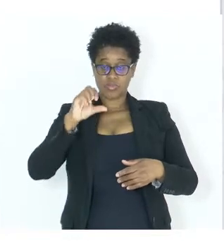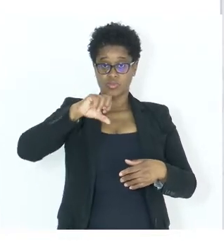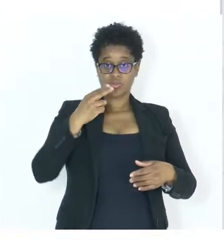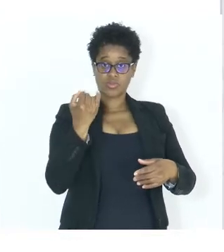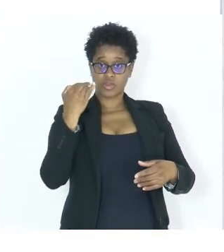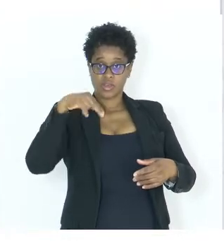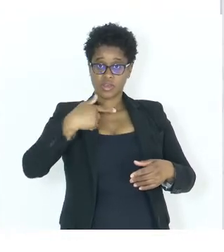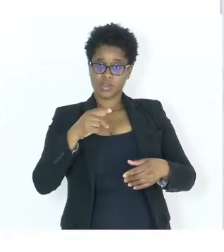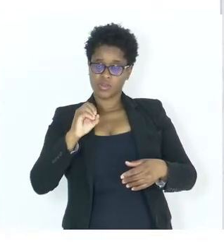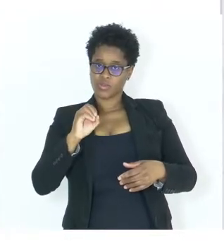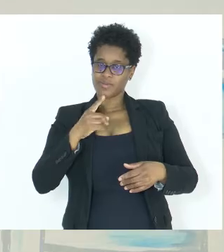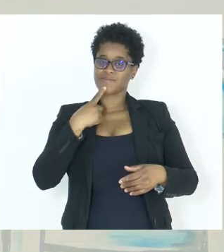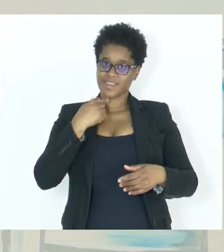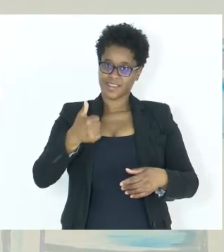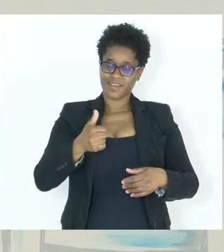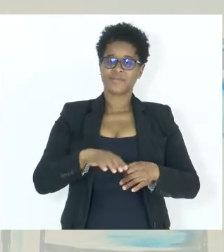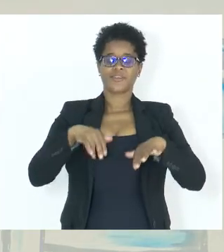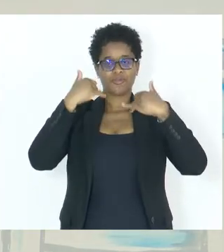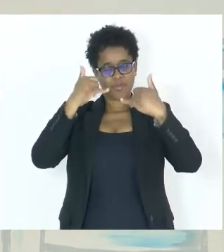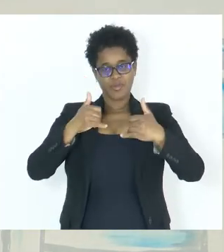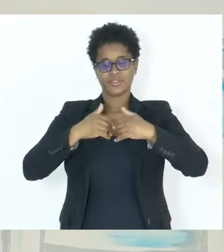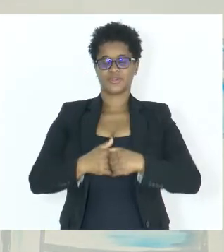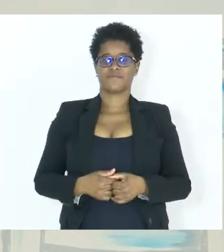certo? 15º. Depois,